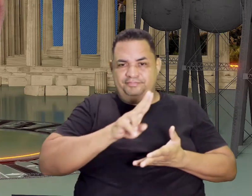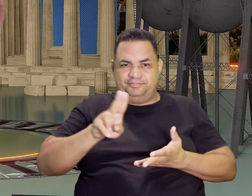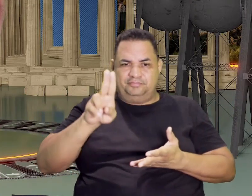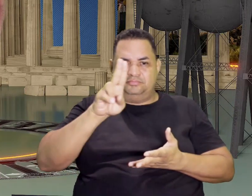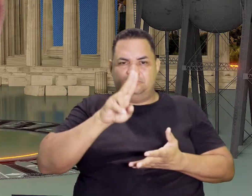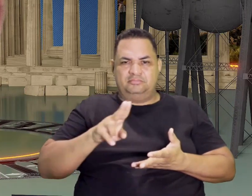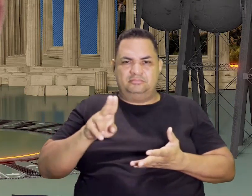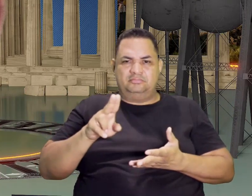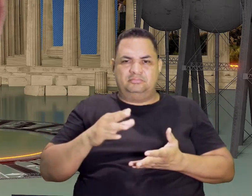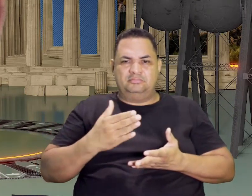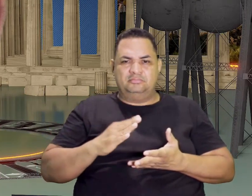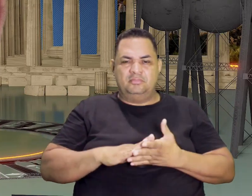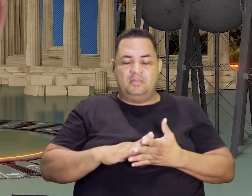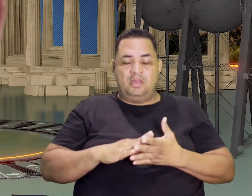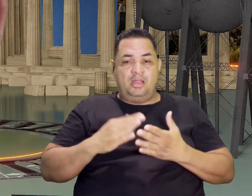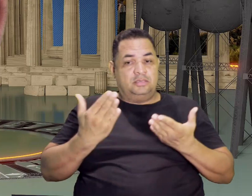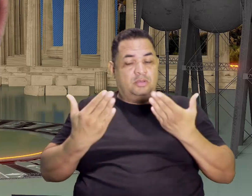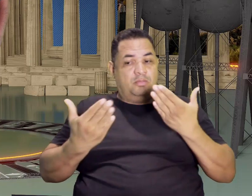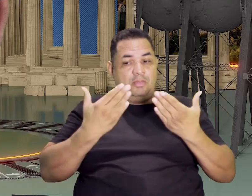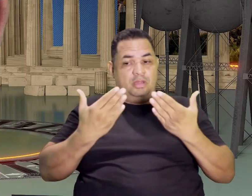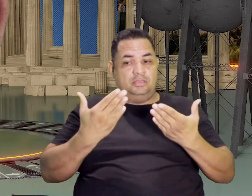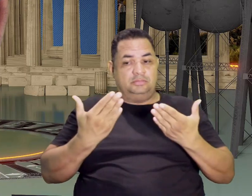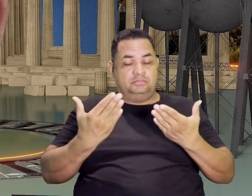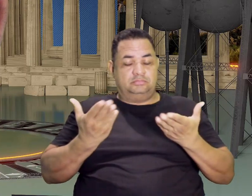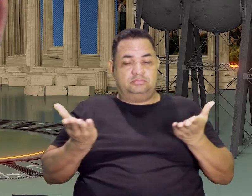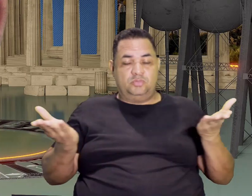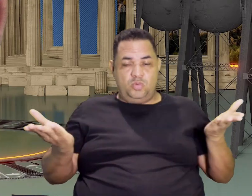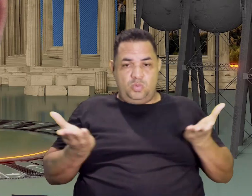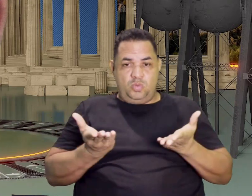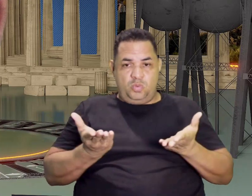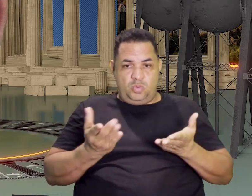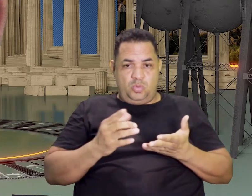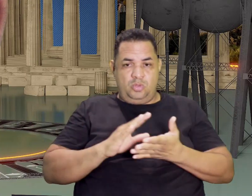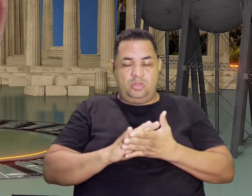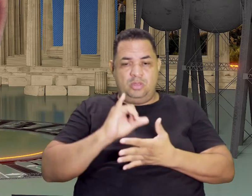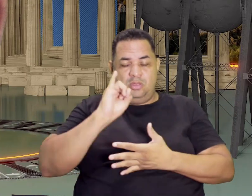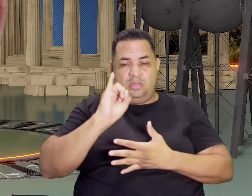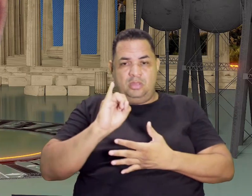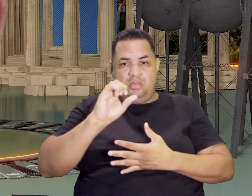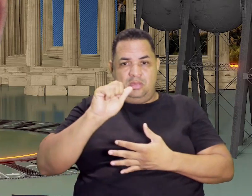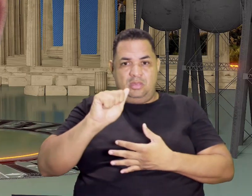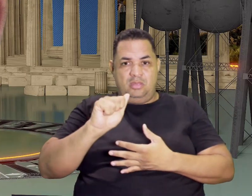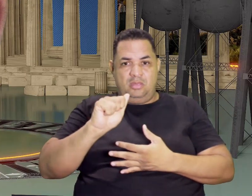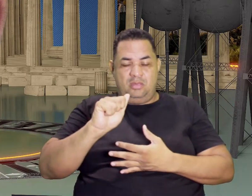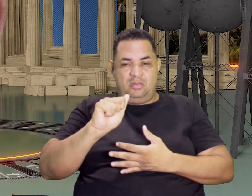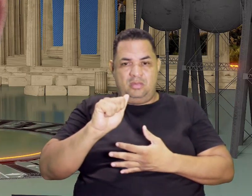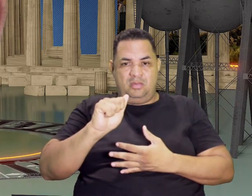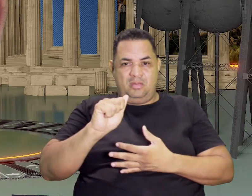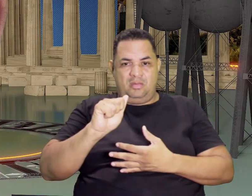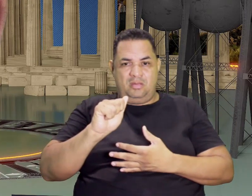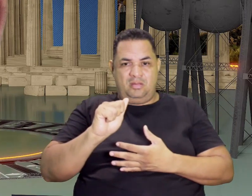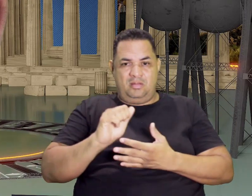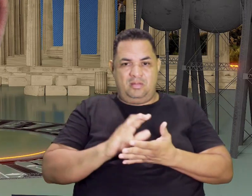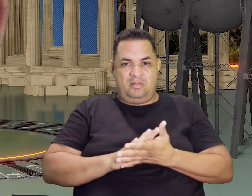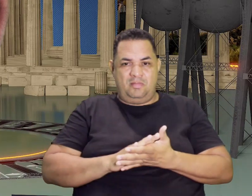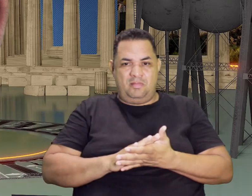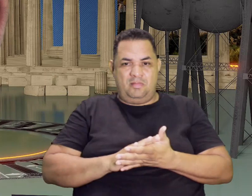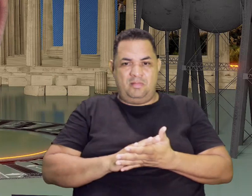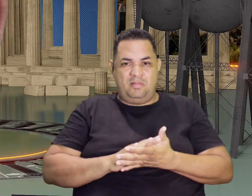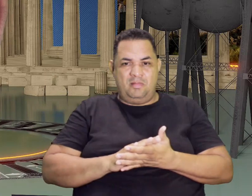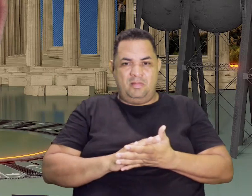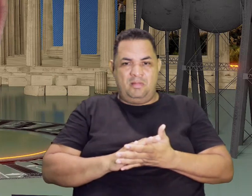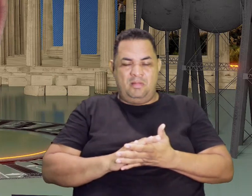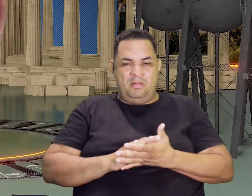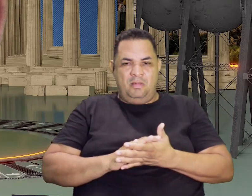utilizando olha só essa analogia que estou fazendo. A inteligência artificial para colocar o ser humano mais uma vez no